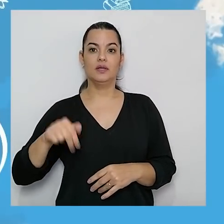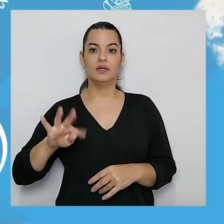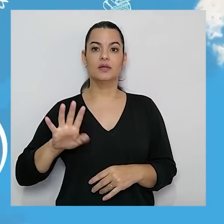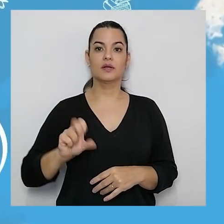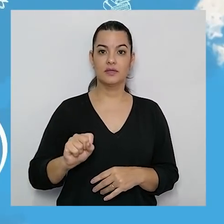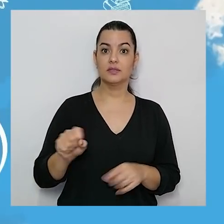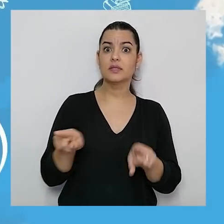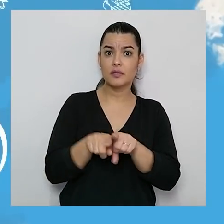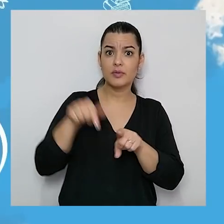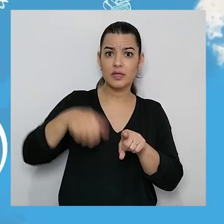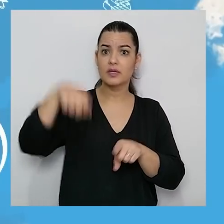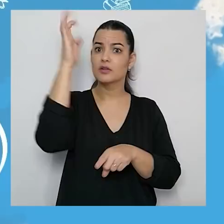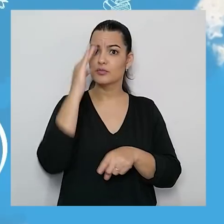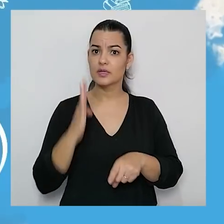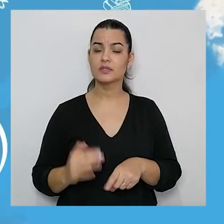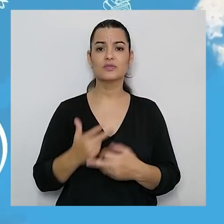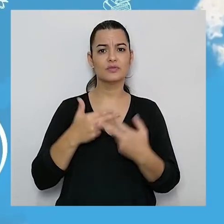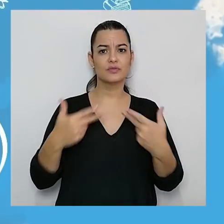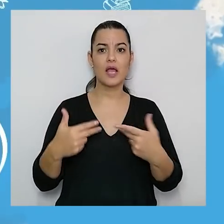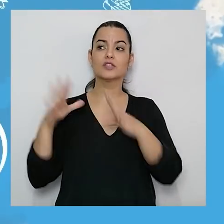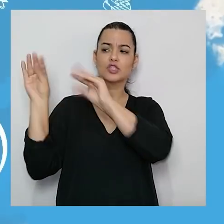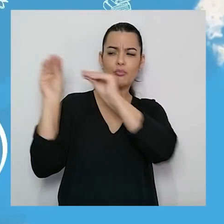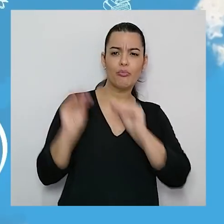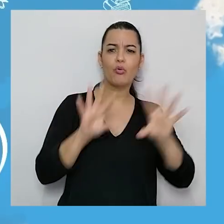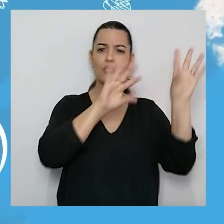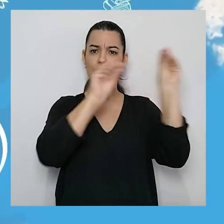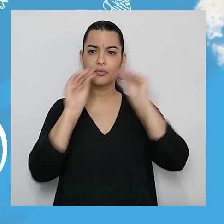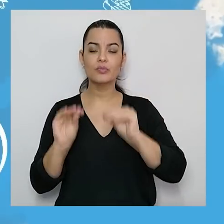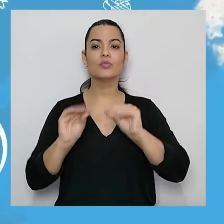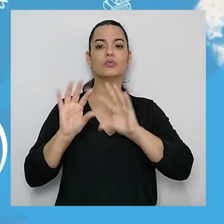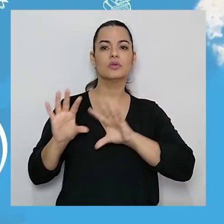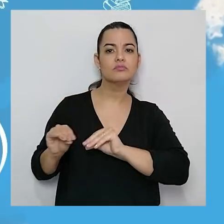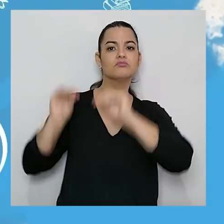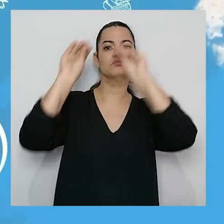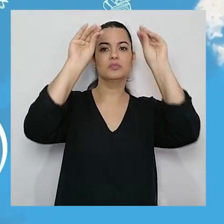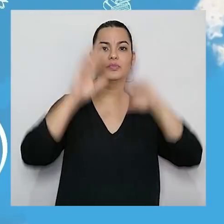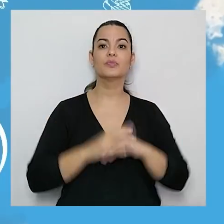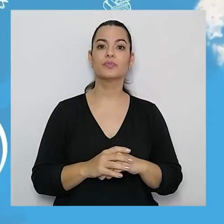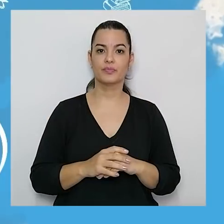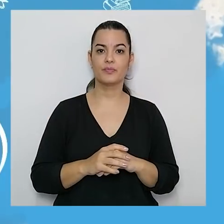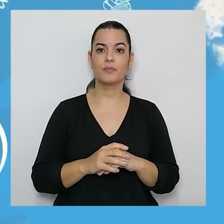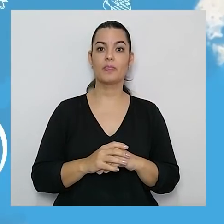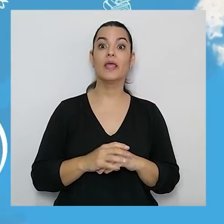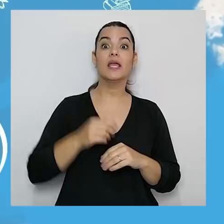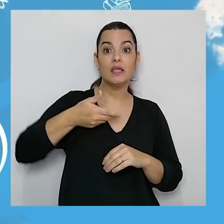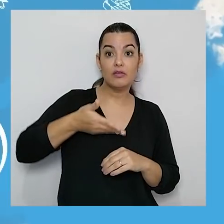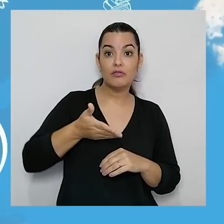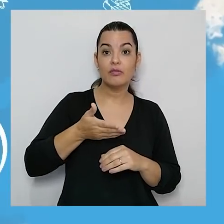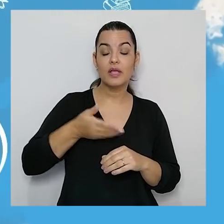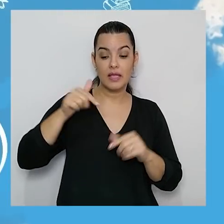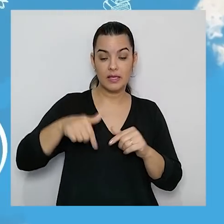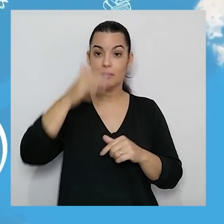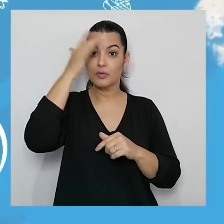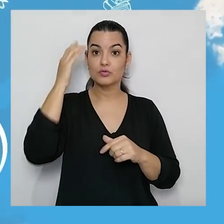a quantidade de brasileiros também que migram, né, que se tornam imigrantes em outros países,